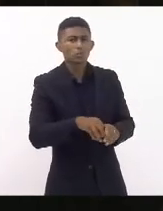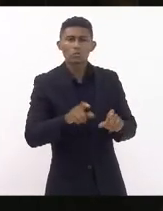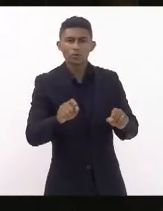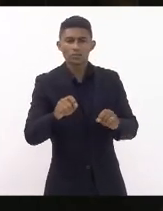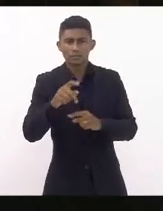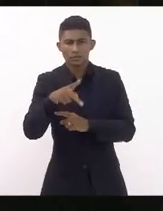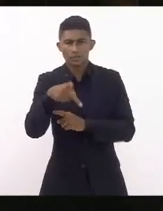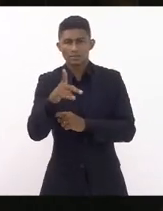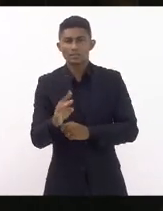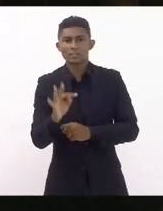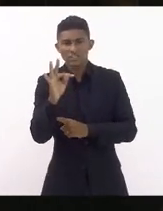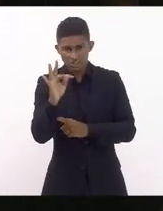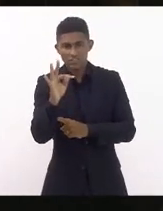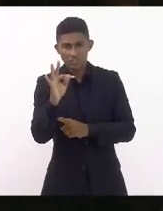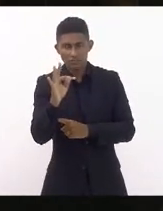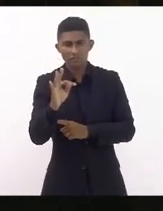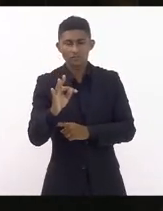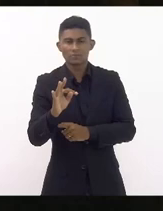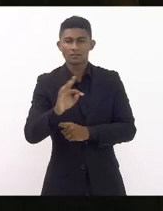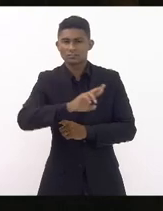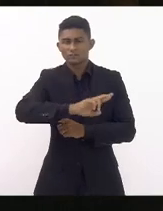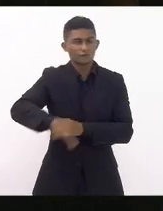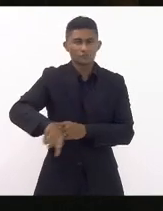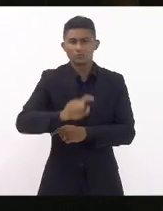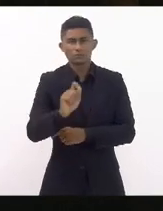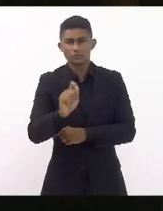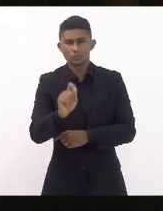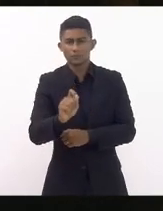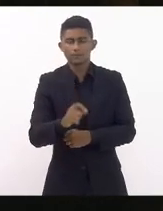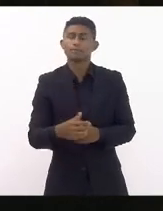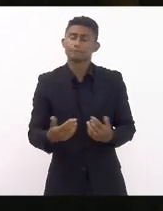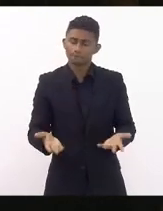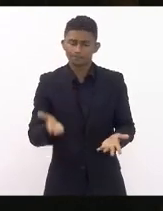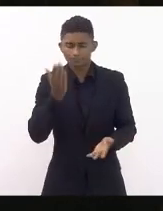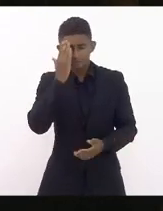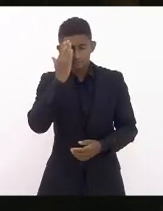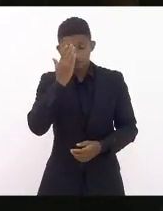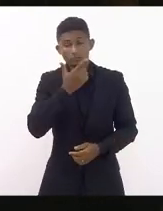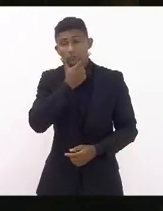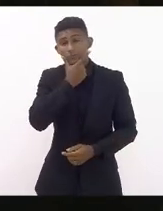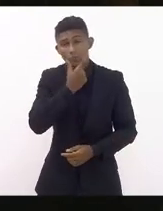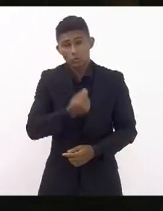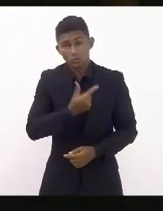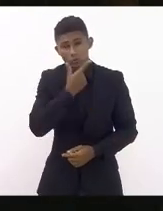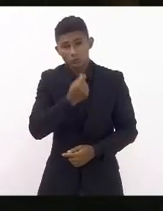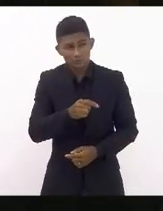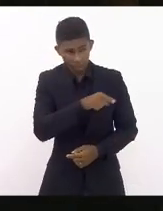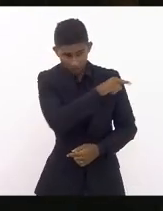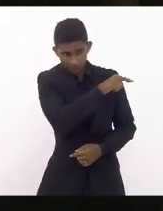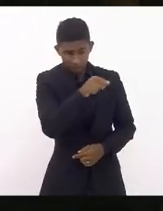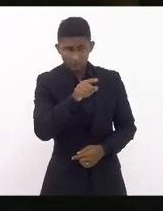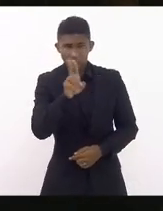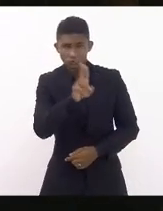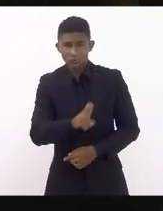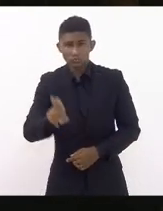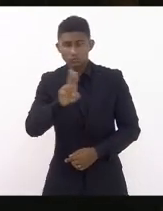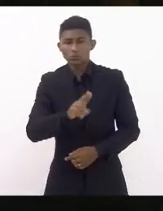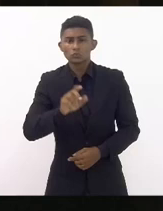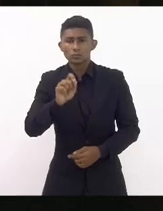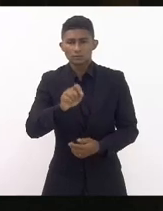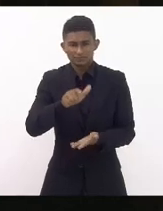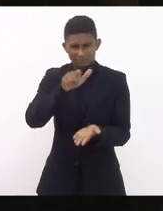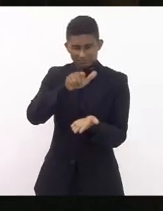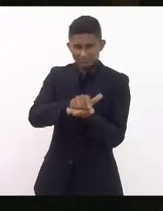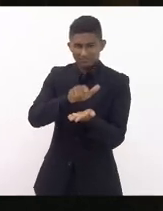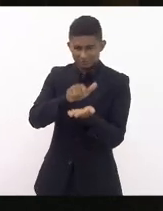diferenciado, normalmente, os homens, os detentos, eles utilizam o papel